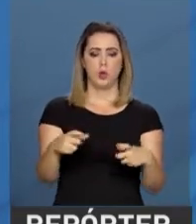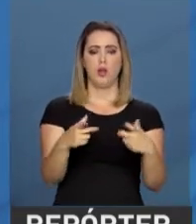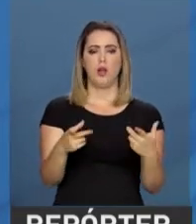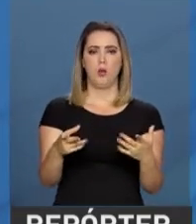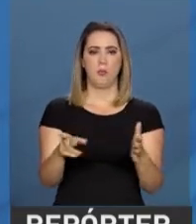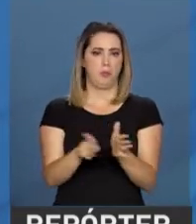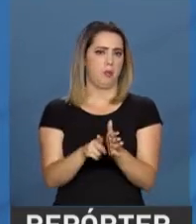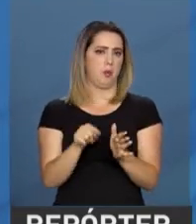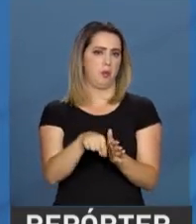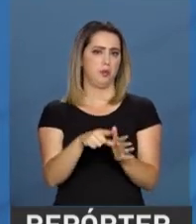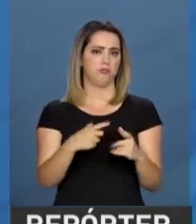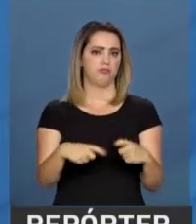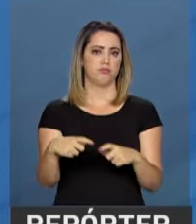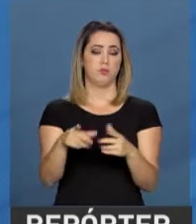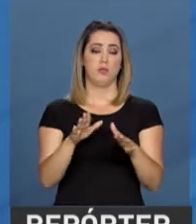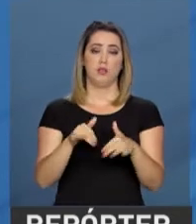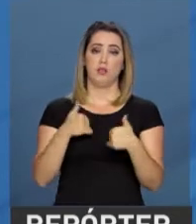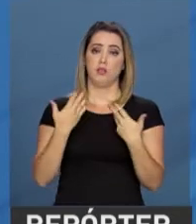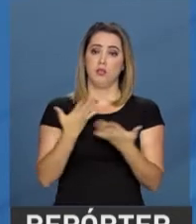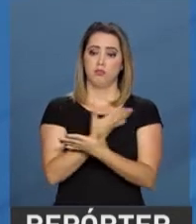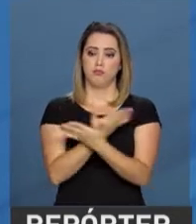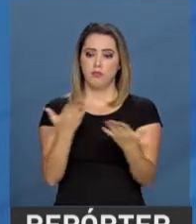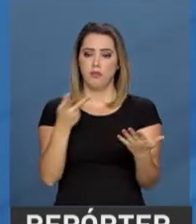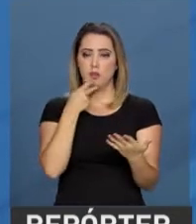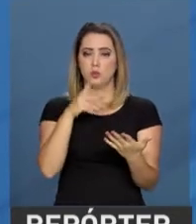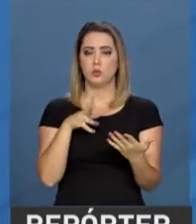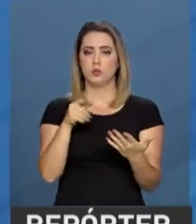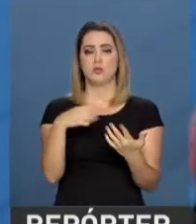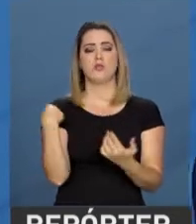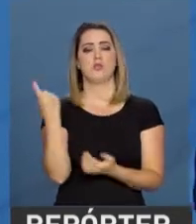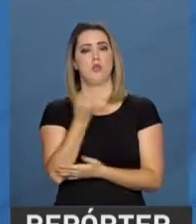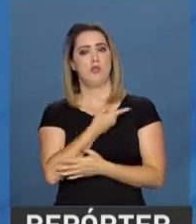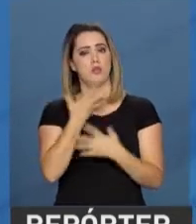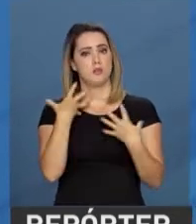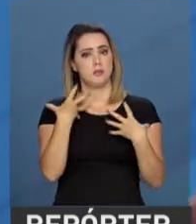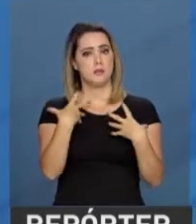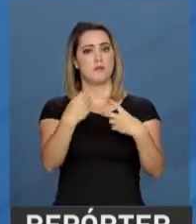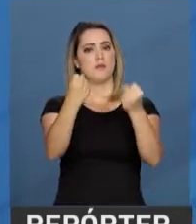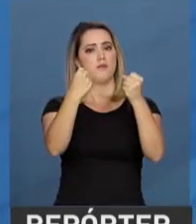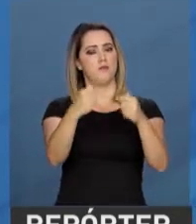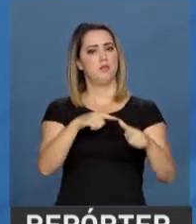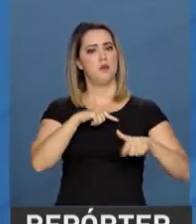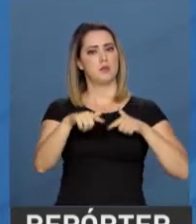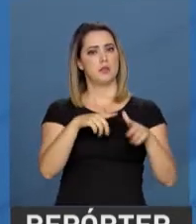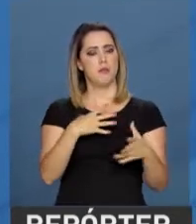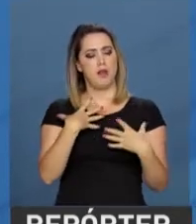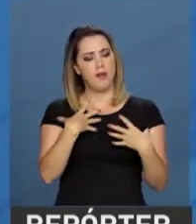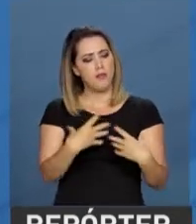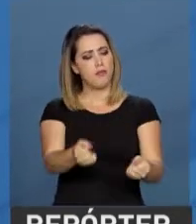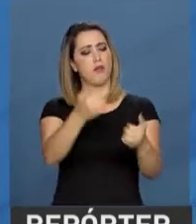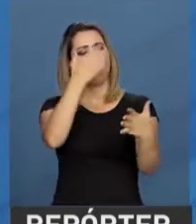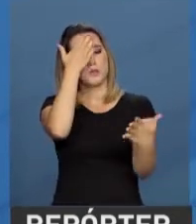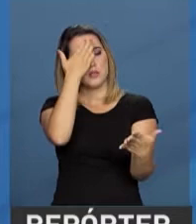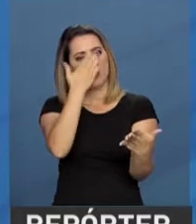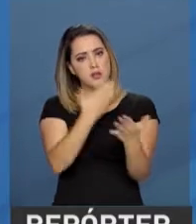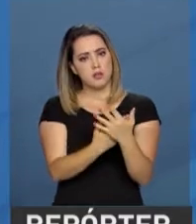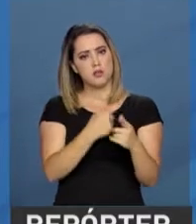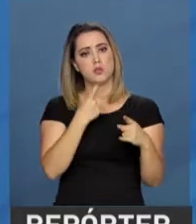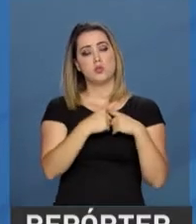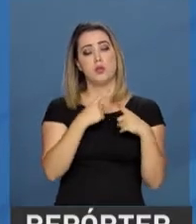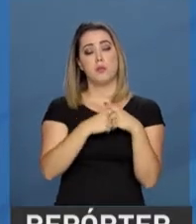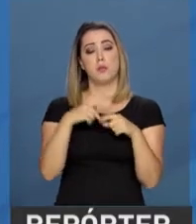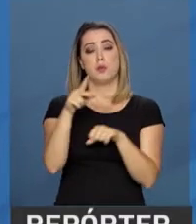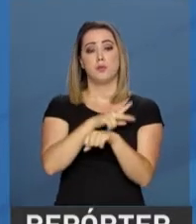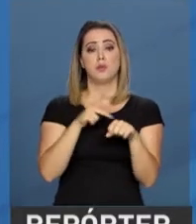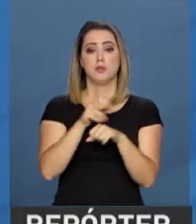portanto, eu queria dizer a todos que vamos trabalhar, vamos ter confiança, porque o país